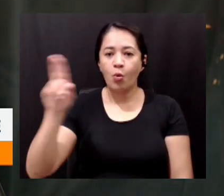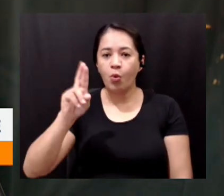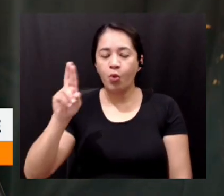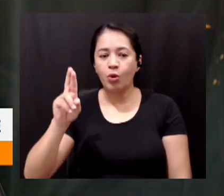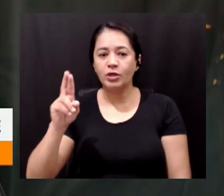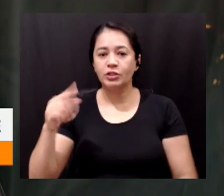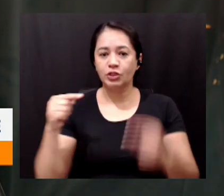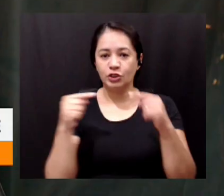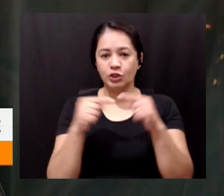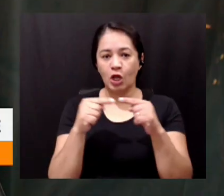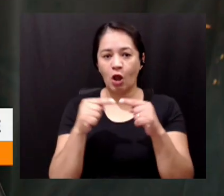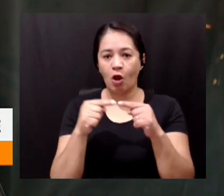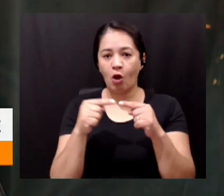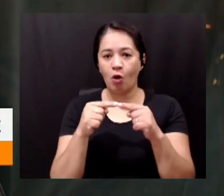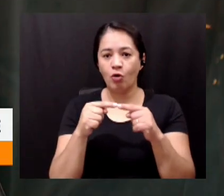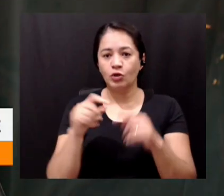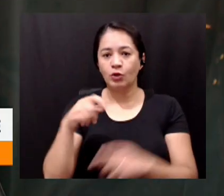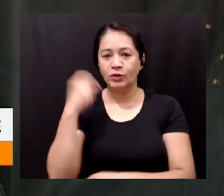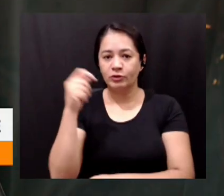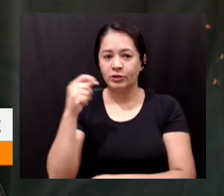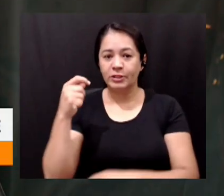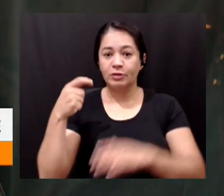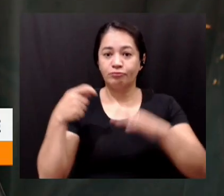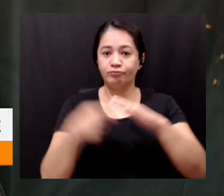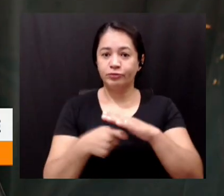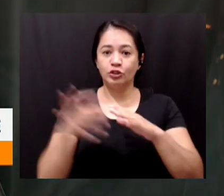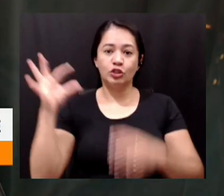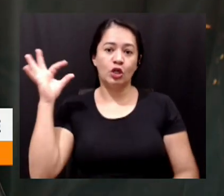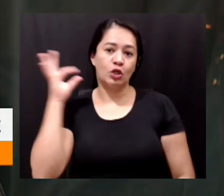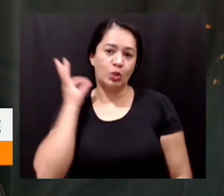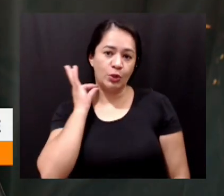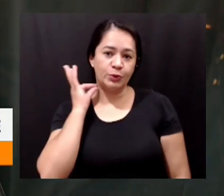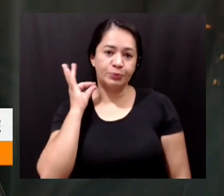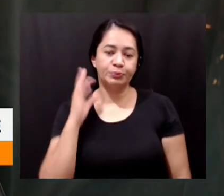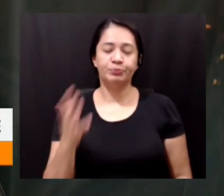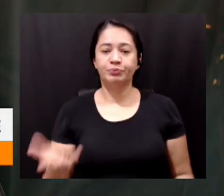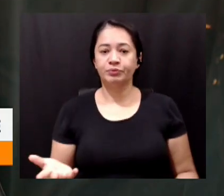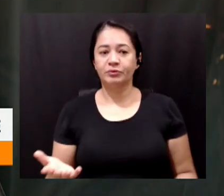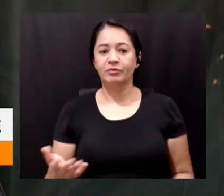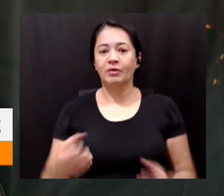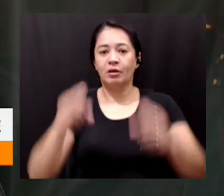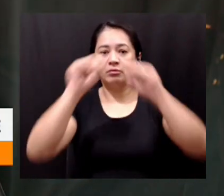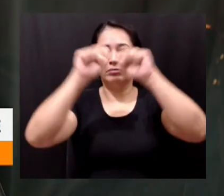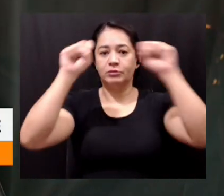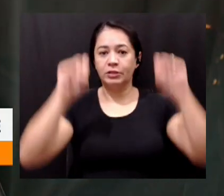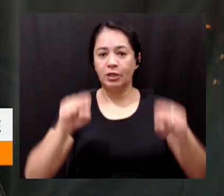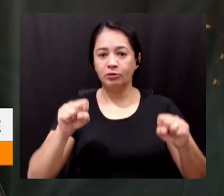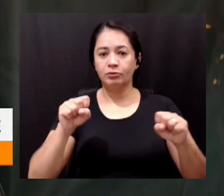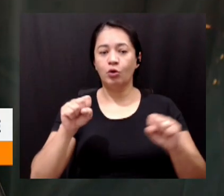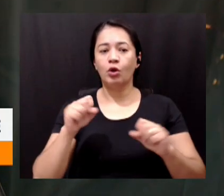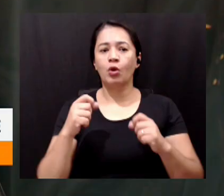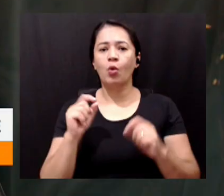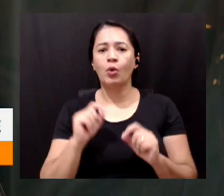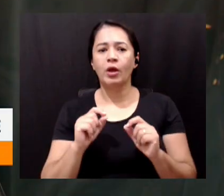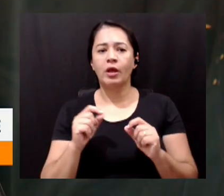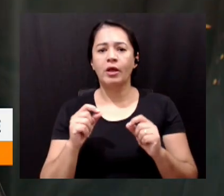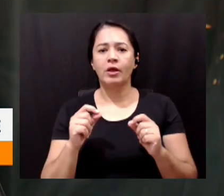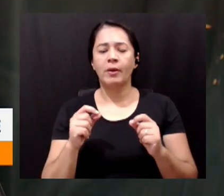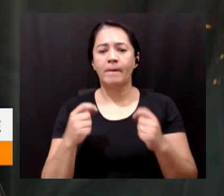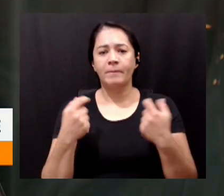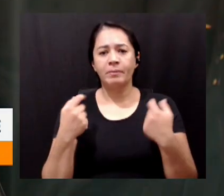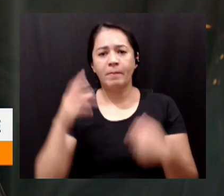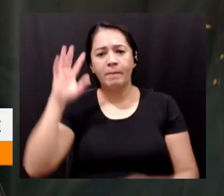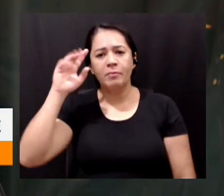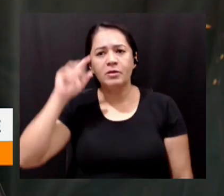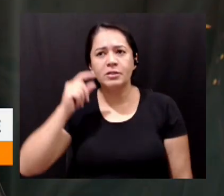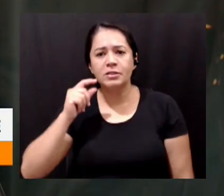Jogos e Loterias. No ano passado, o Tribunal de Contas da União decidiu que deveria acompanhar os impactos no mercado de apostas online